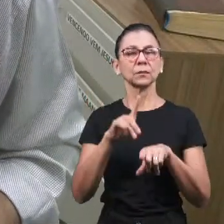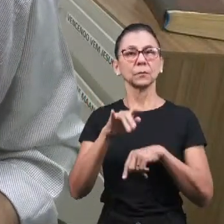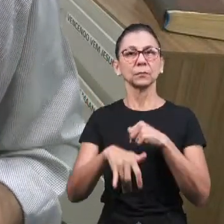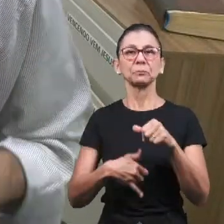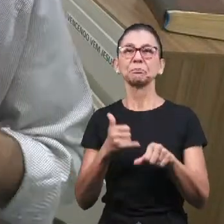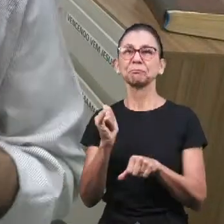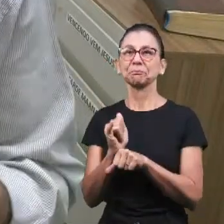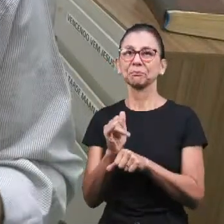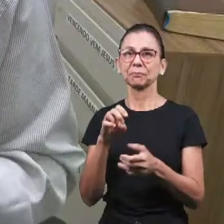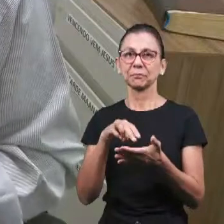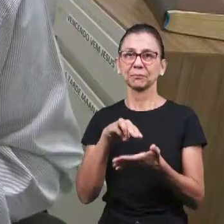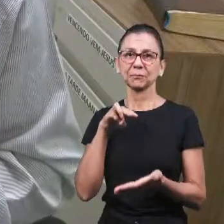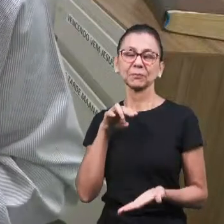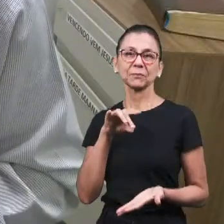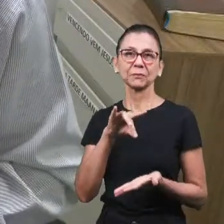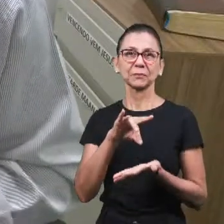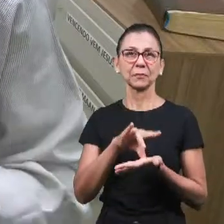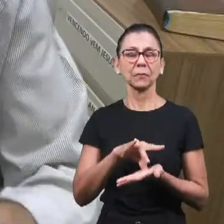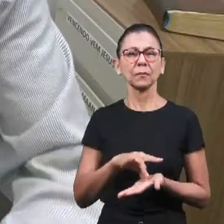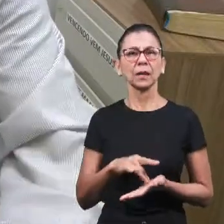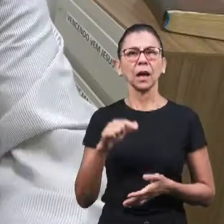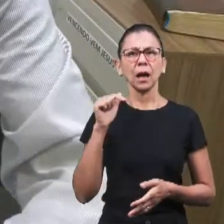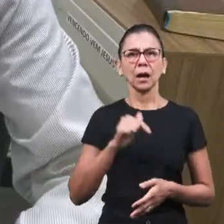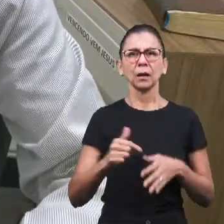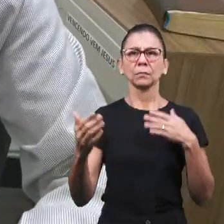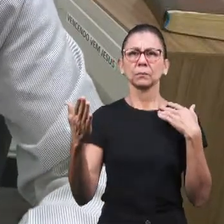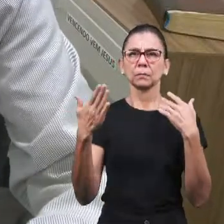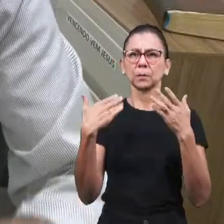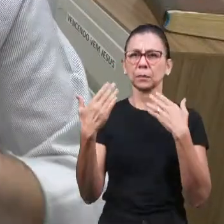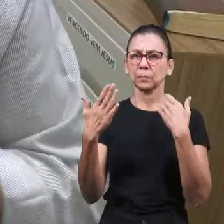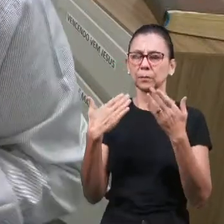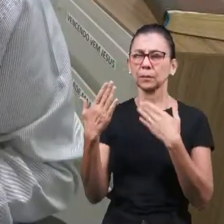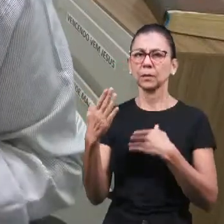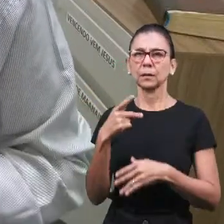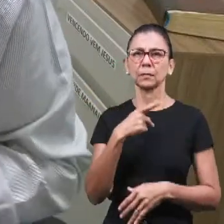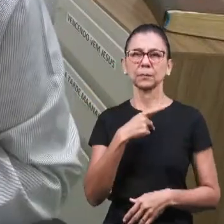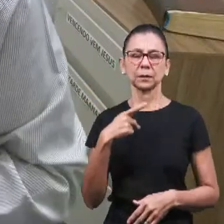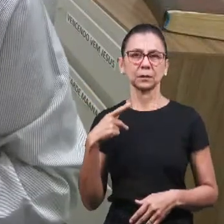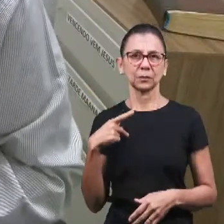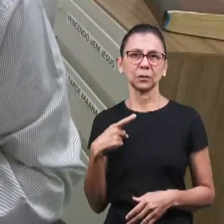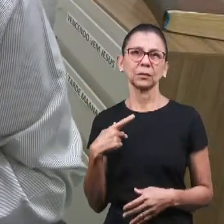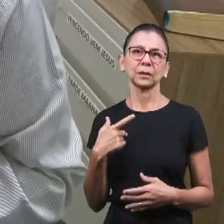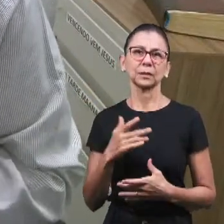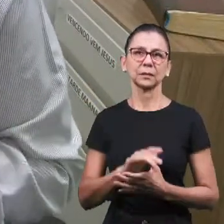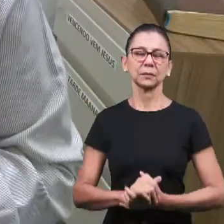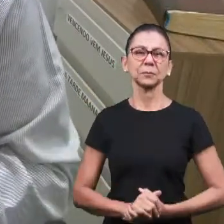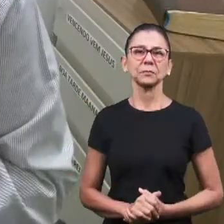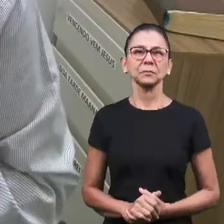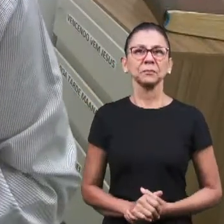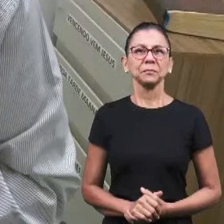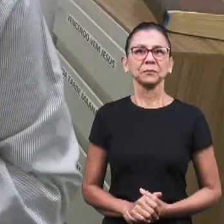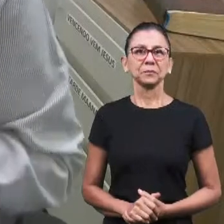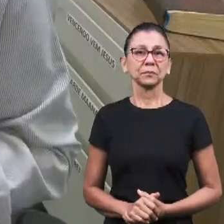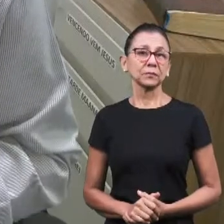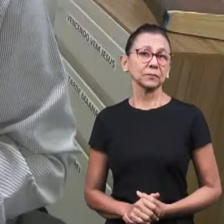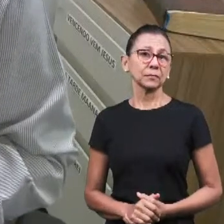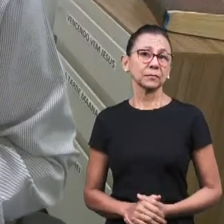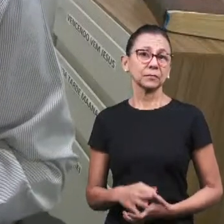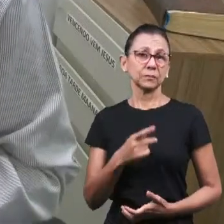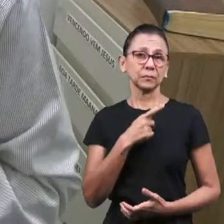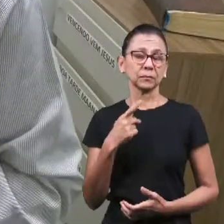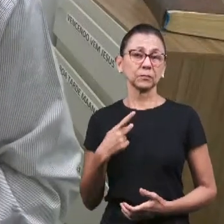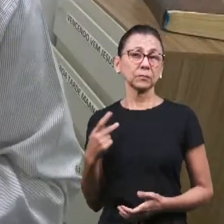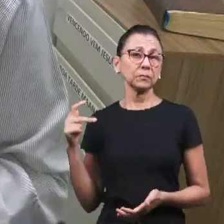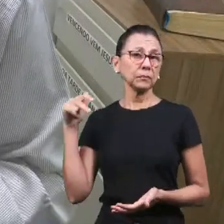YouTube, onde conversamos com os pastores que geralmente estão aqui e sempre trazem uma palavra,